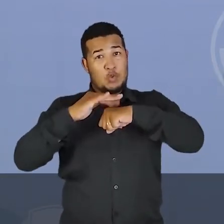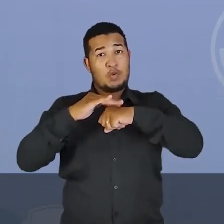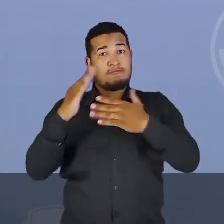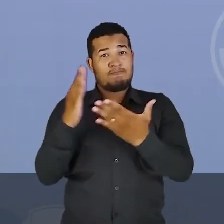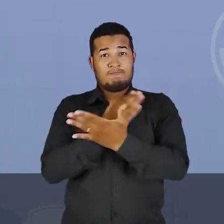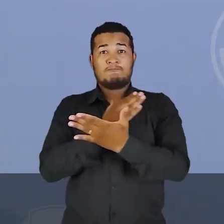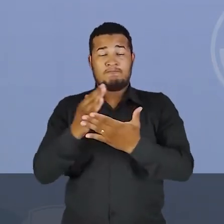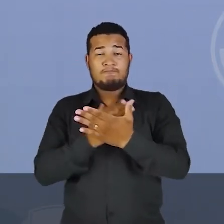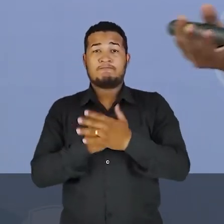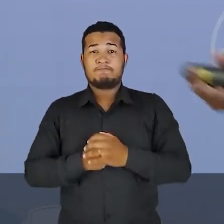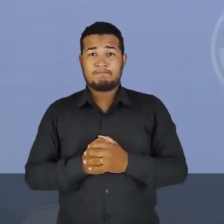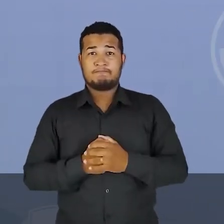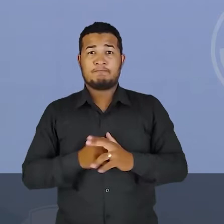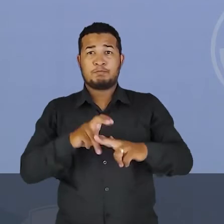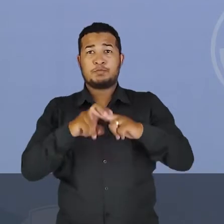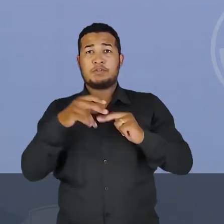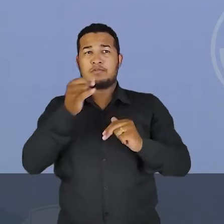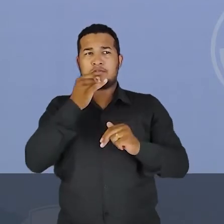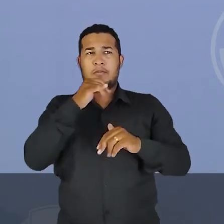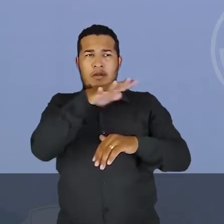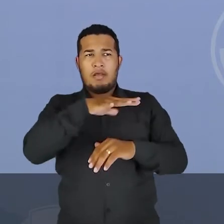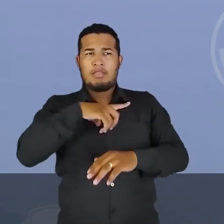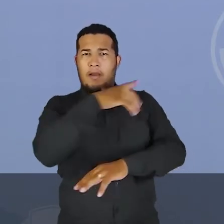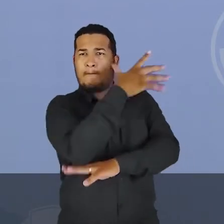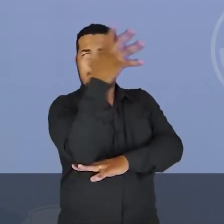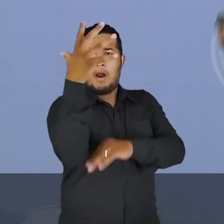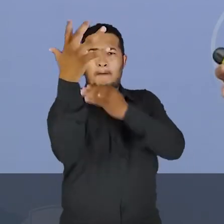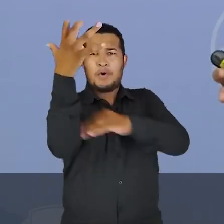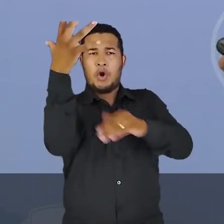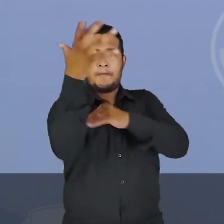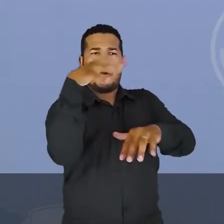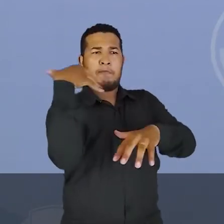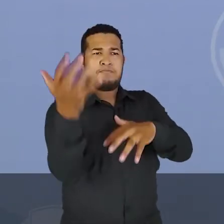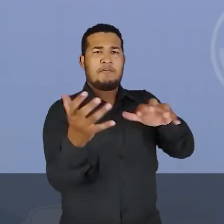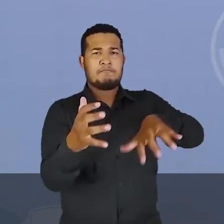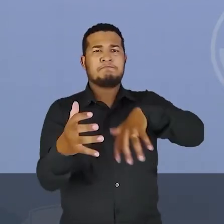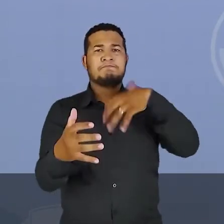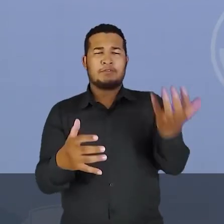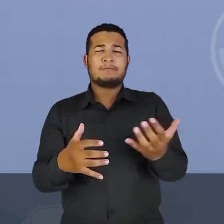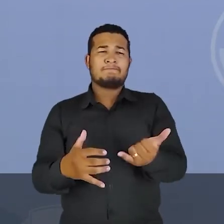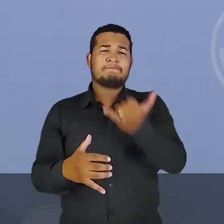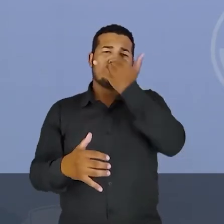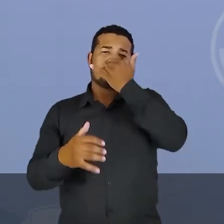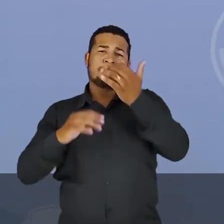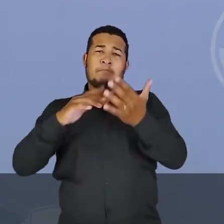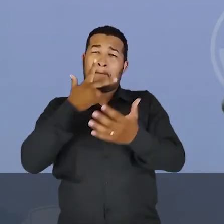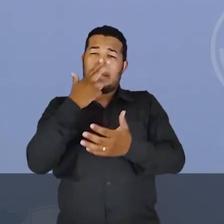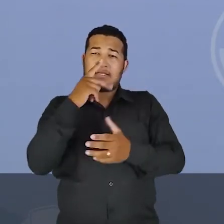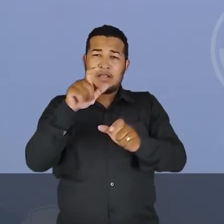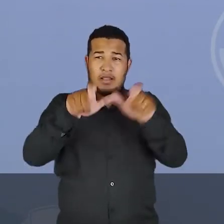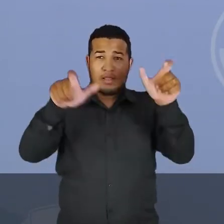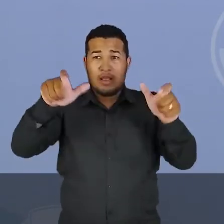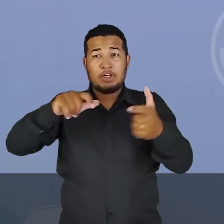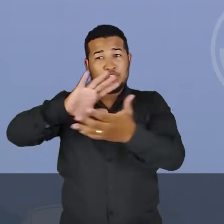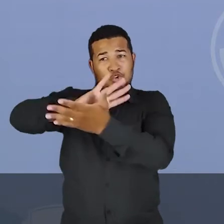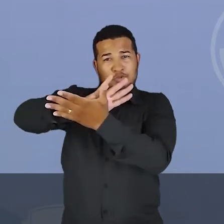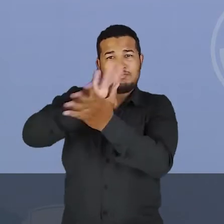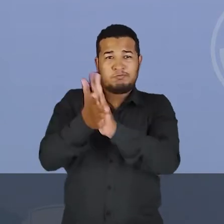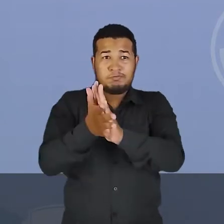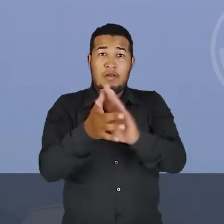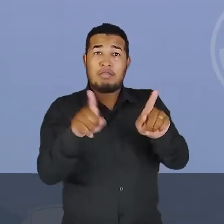certo? Então, quando você retira, desmata, você está levando a extinção não só das espécies ali,